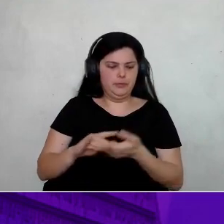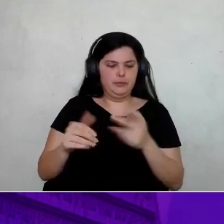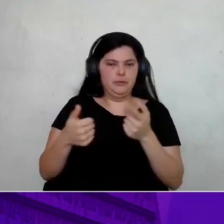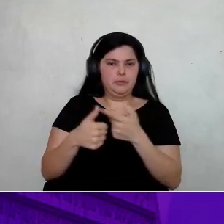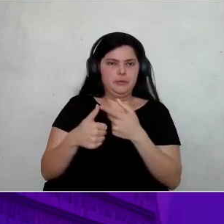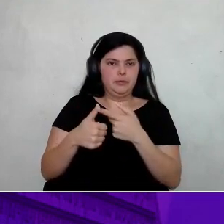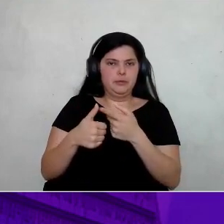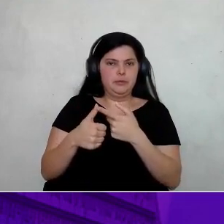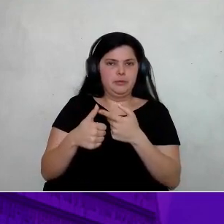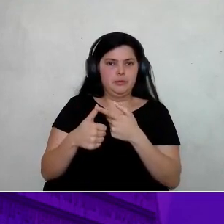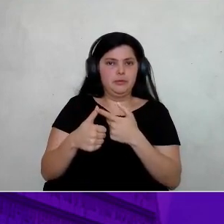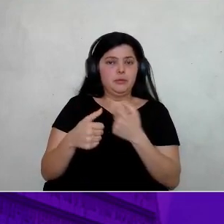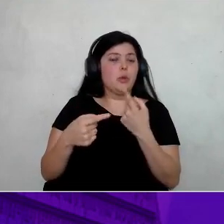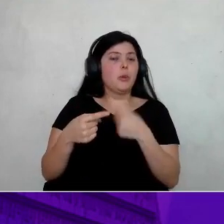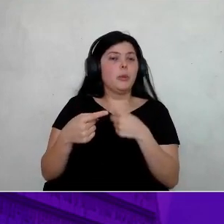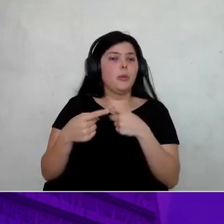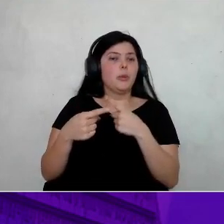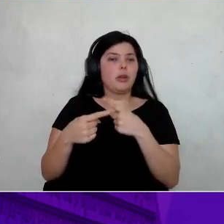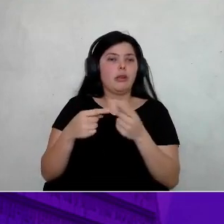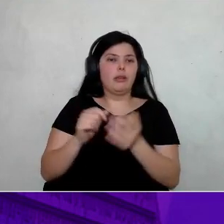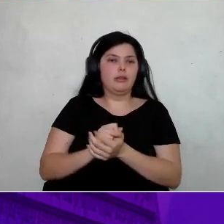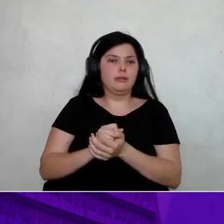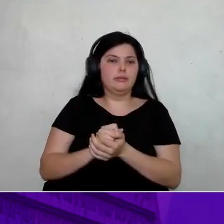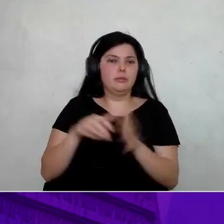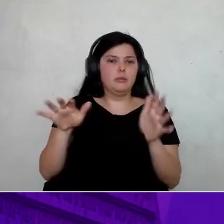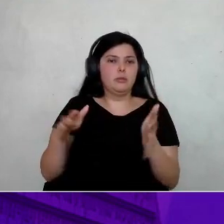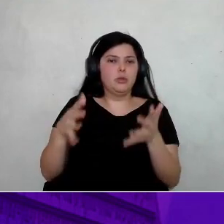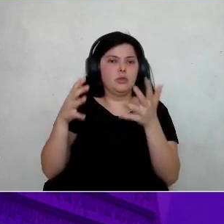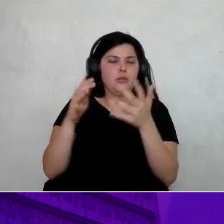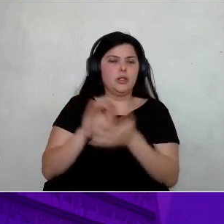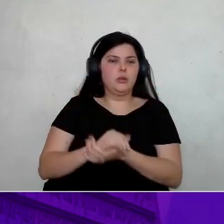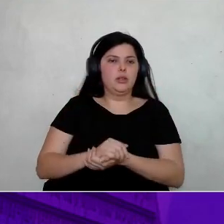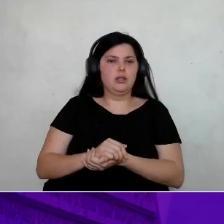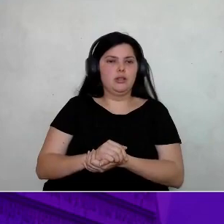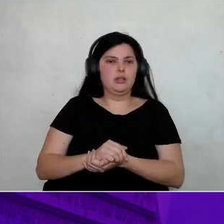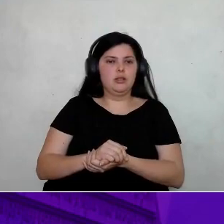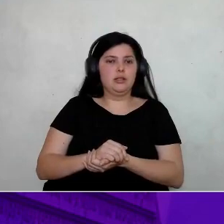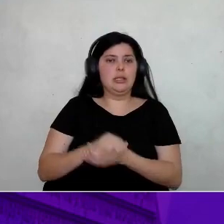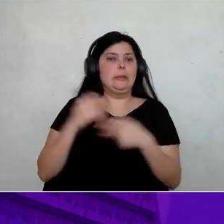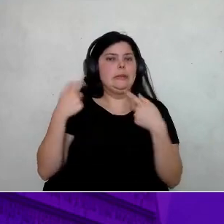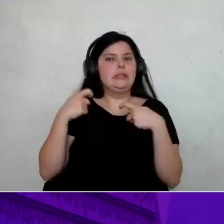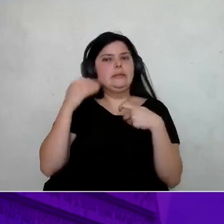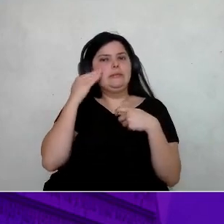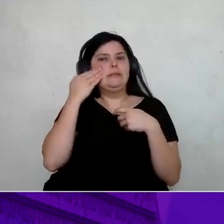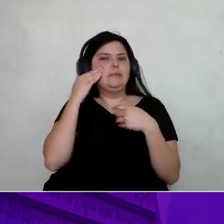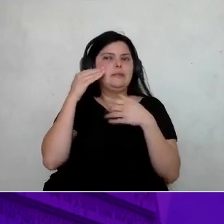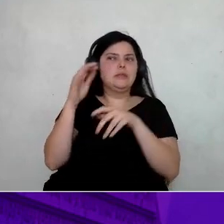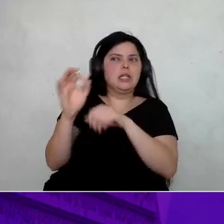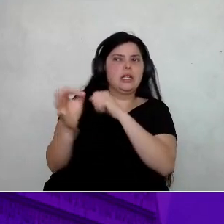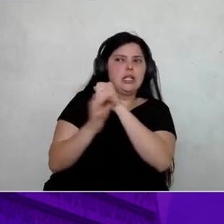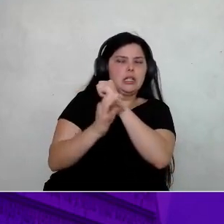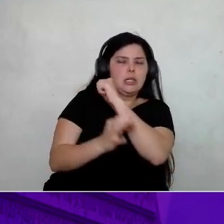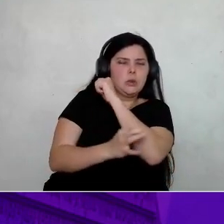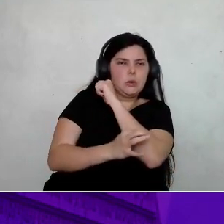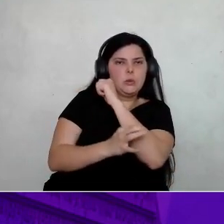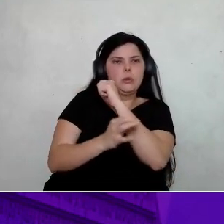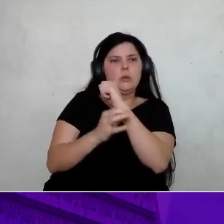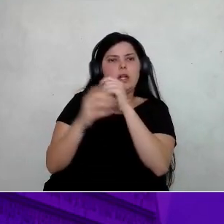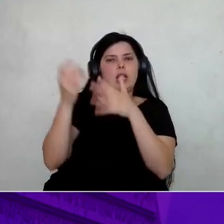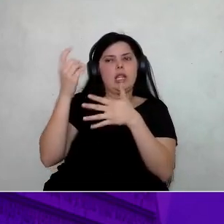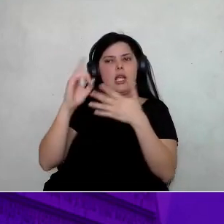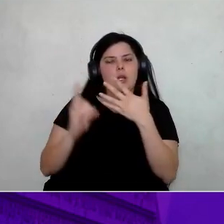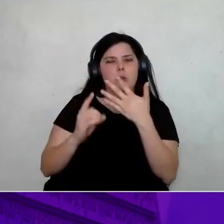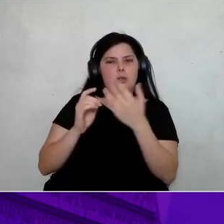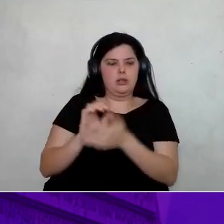o porquê, né? Os motivadores que a gente tem que trabalhar em cima de arquiteturas com dados. Né?